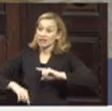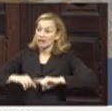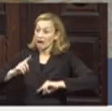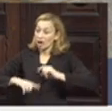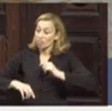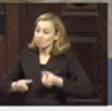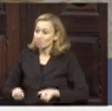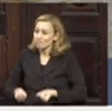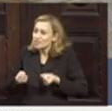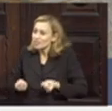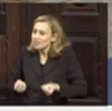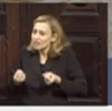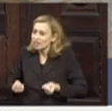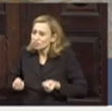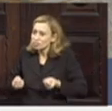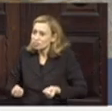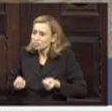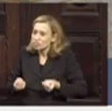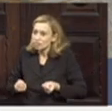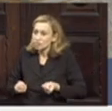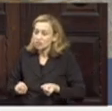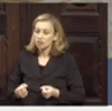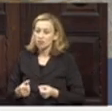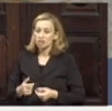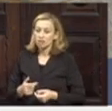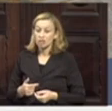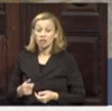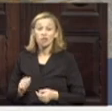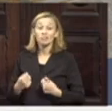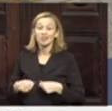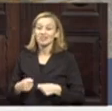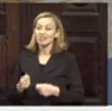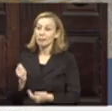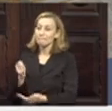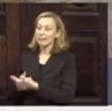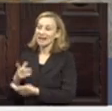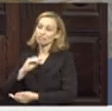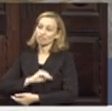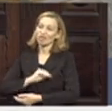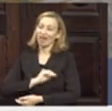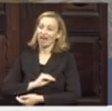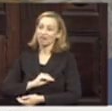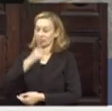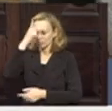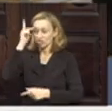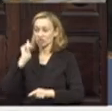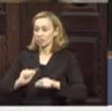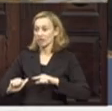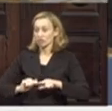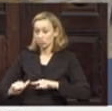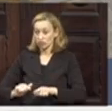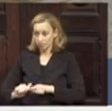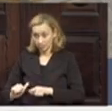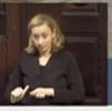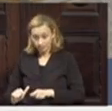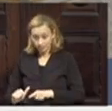atividade profissional, a parar o seu carro, às vezes perto de um prédio, porque eles às vezes carregam uma botija